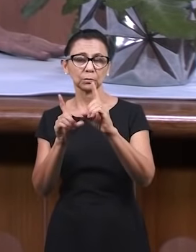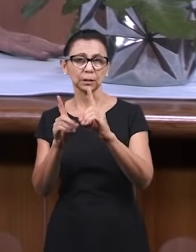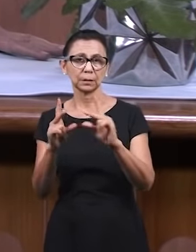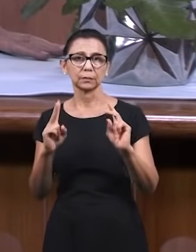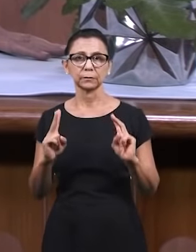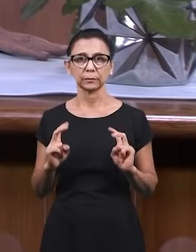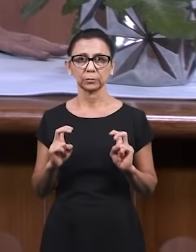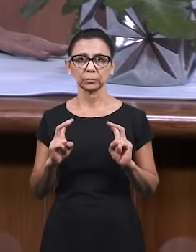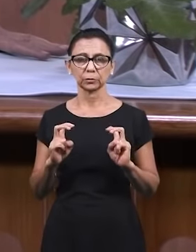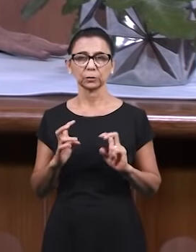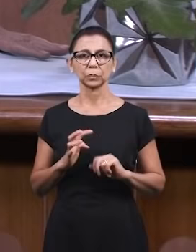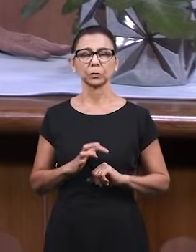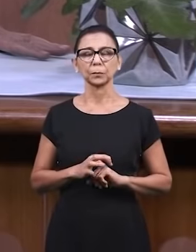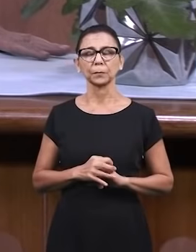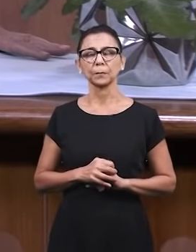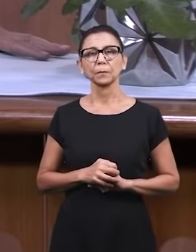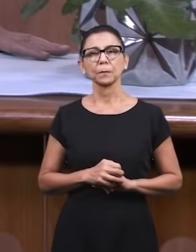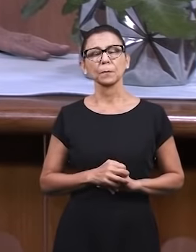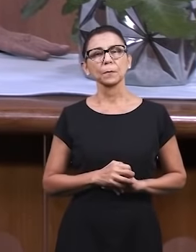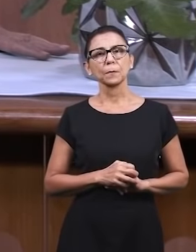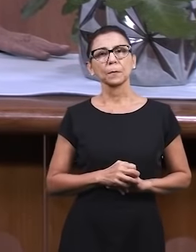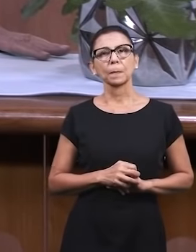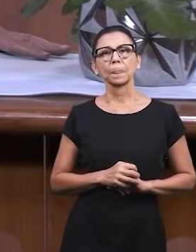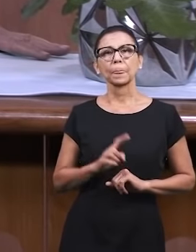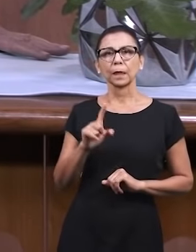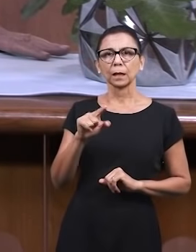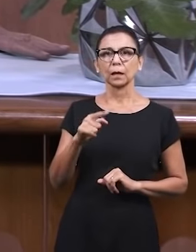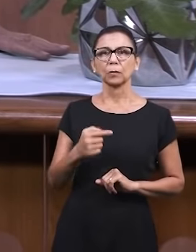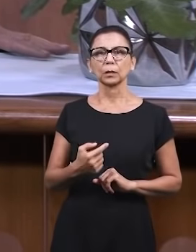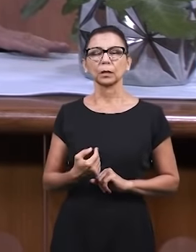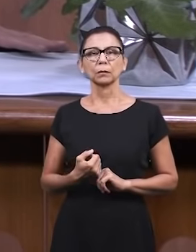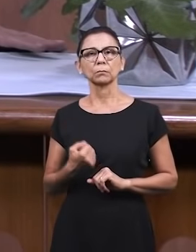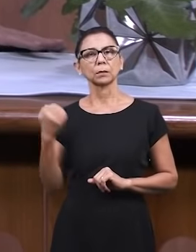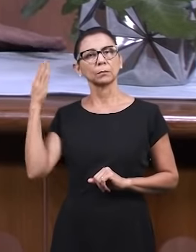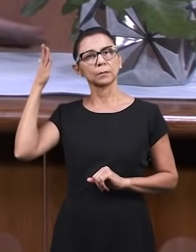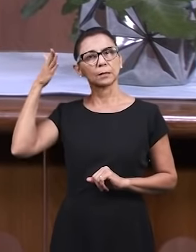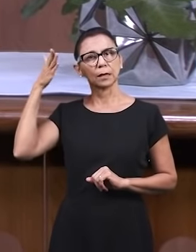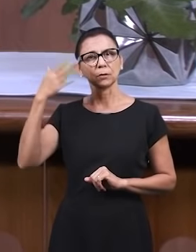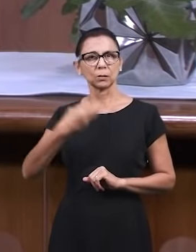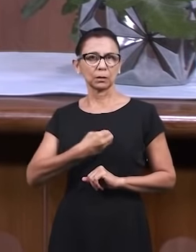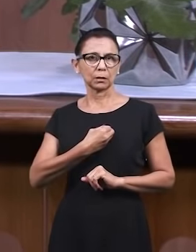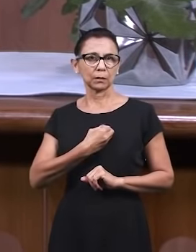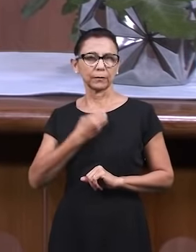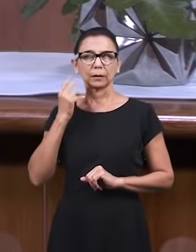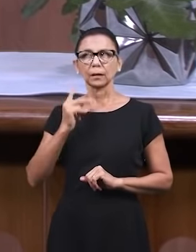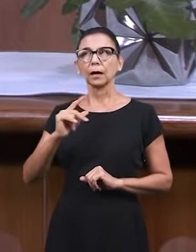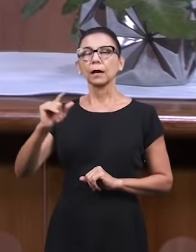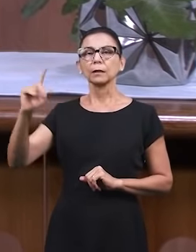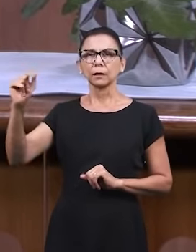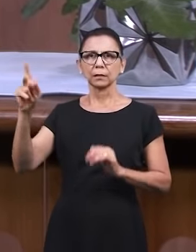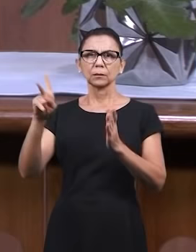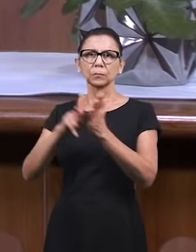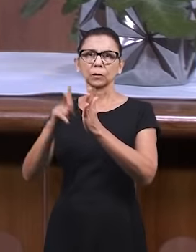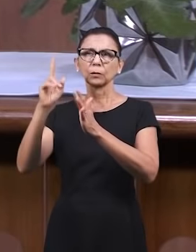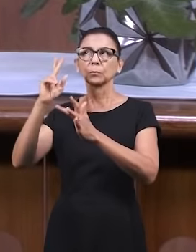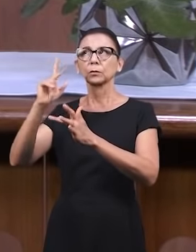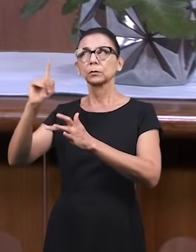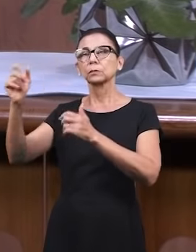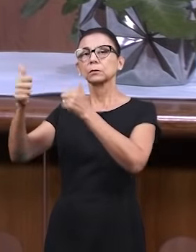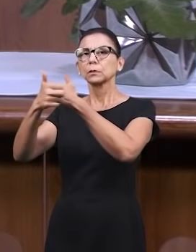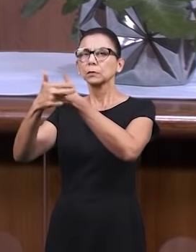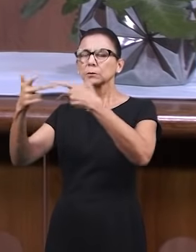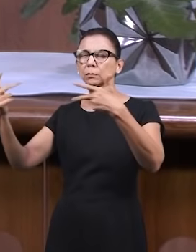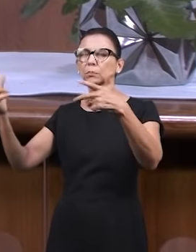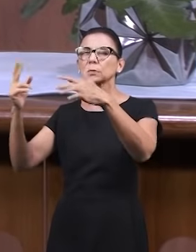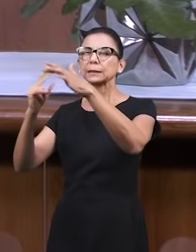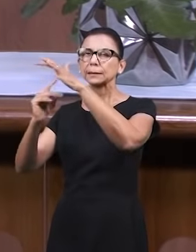que é a palavra da vida eterna, aquilo que é da eternidade, aquilo que